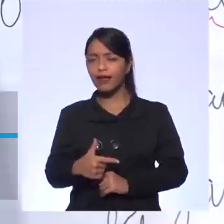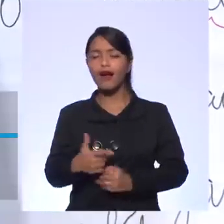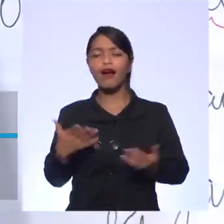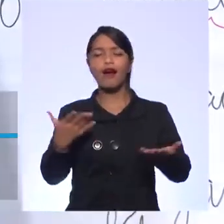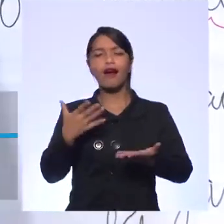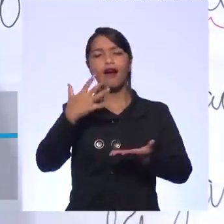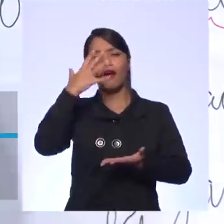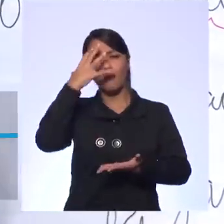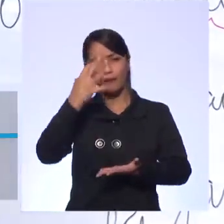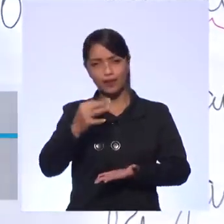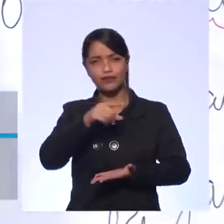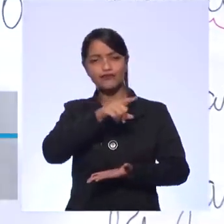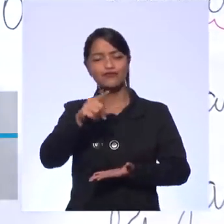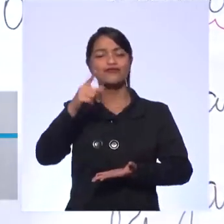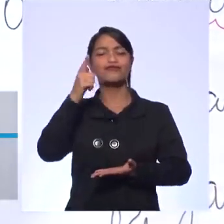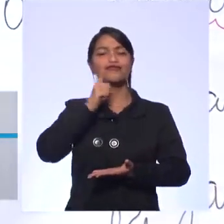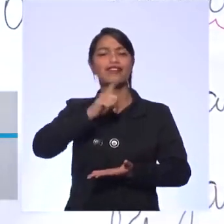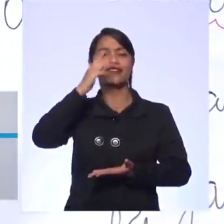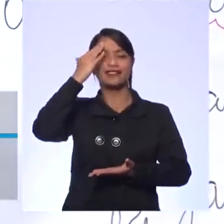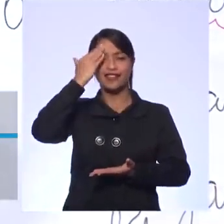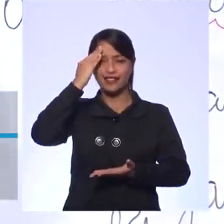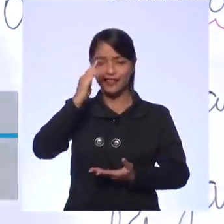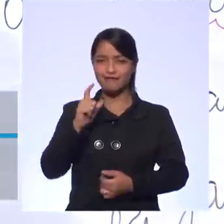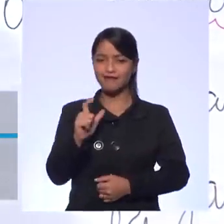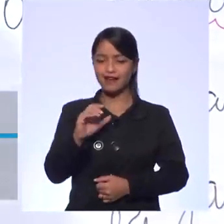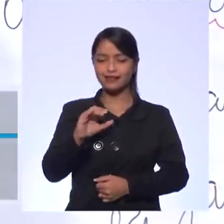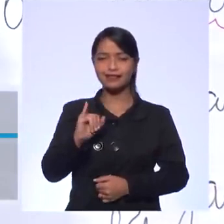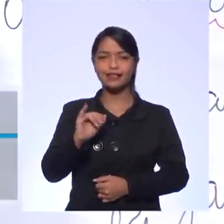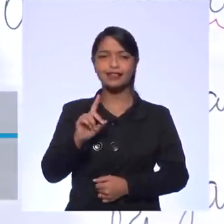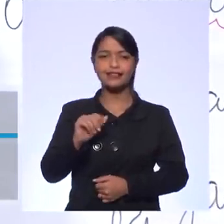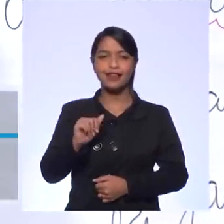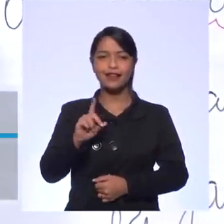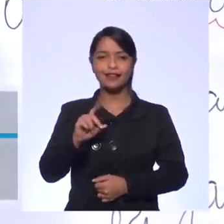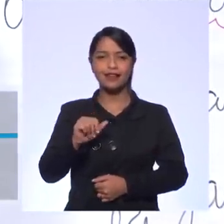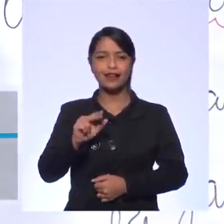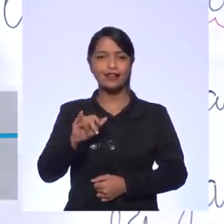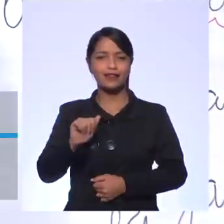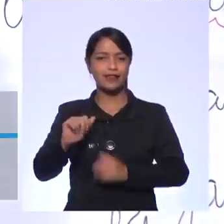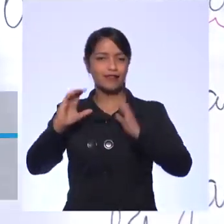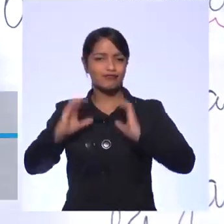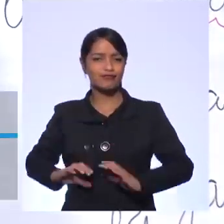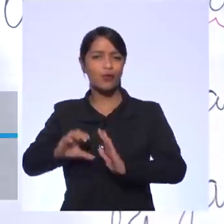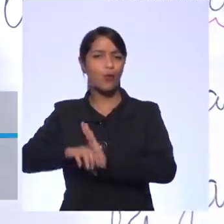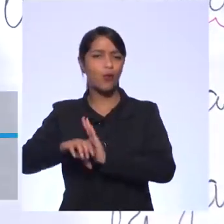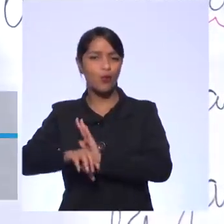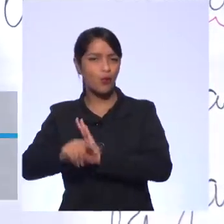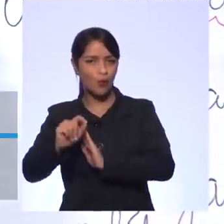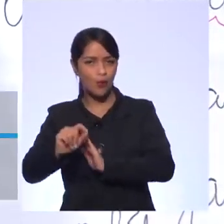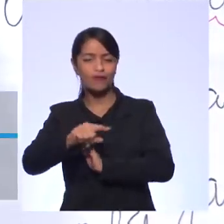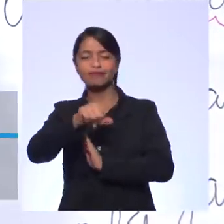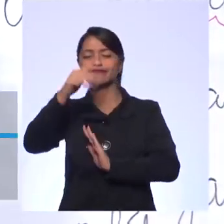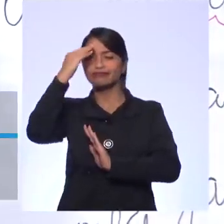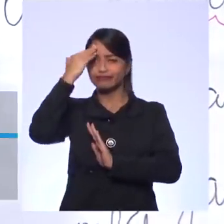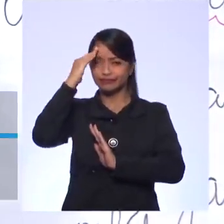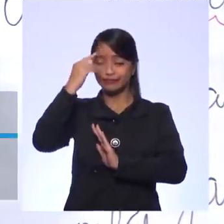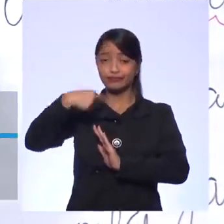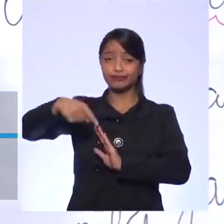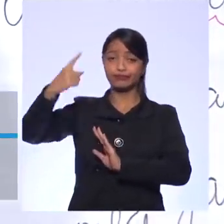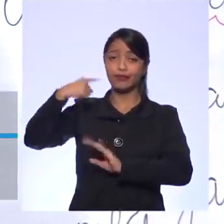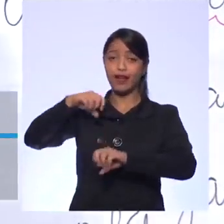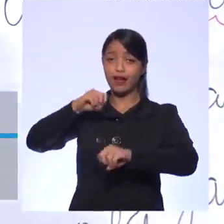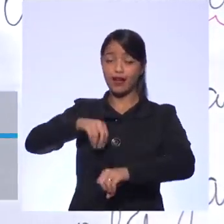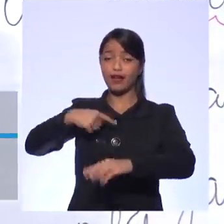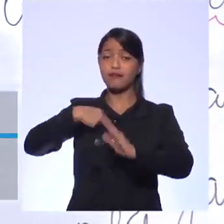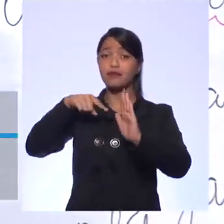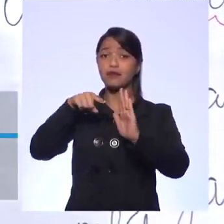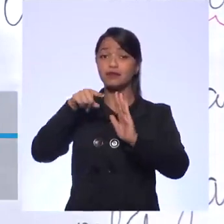conceito de cidadania. Na aula passada, eu expliquei para vocês sobre o conceito de cidadania e fizemos uma relação entre